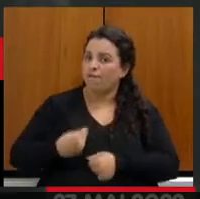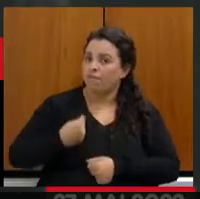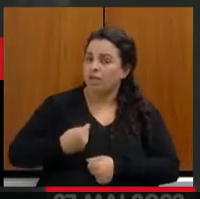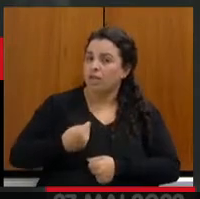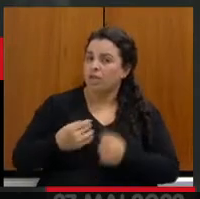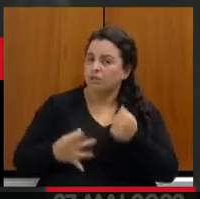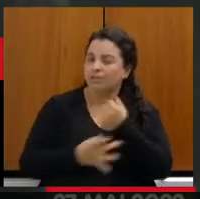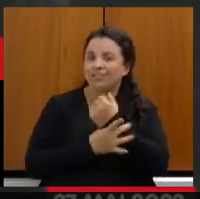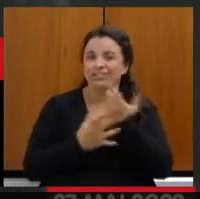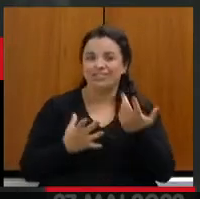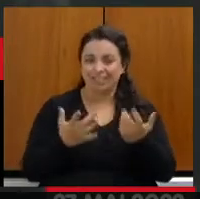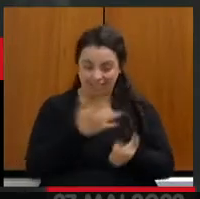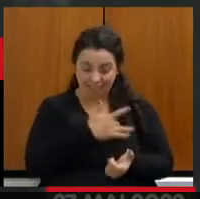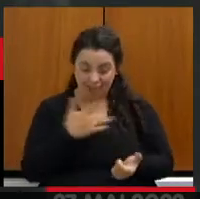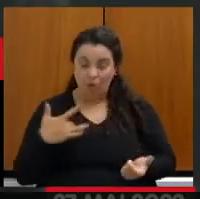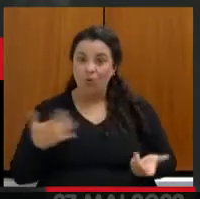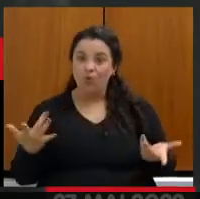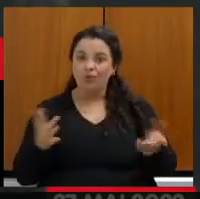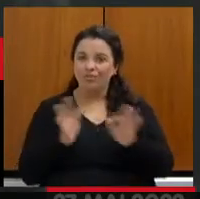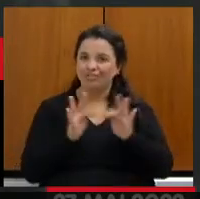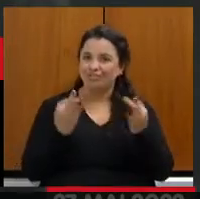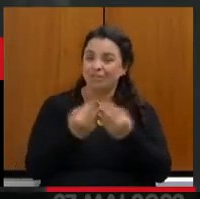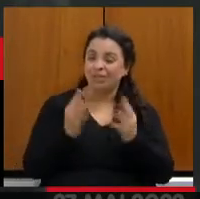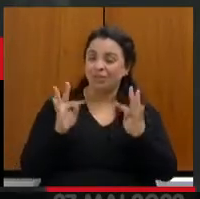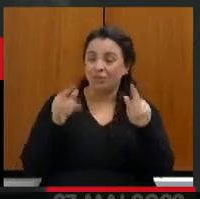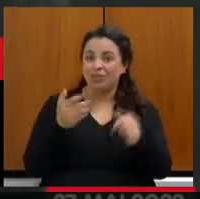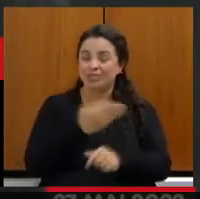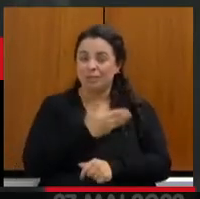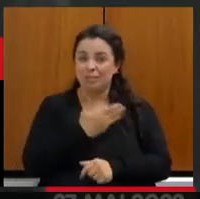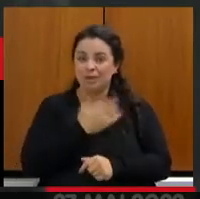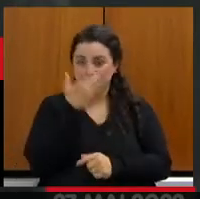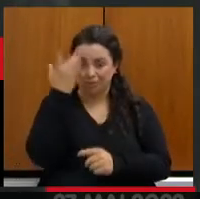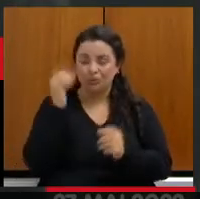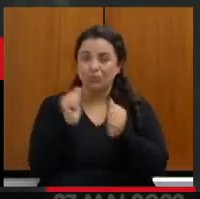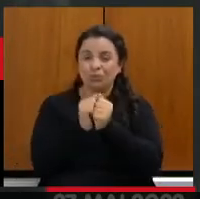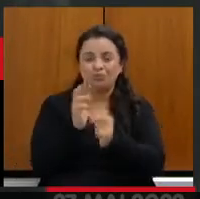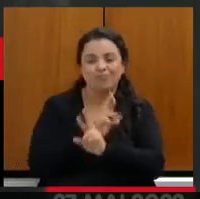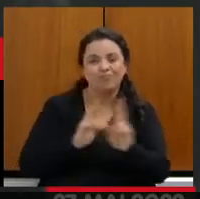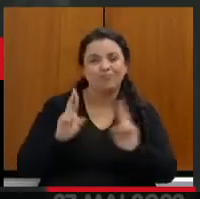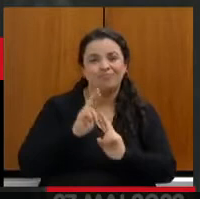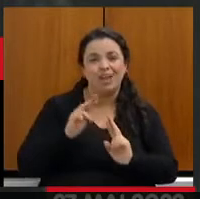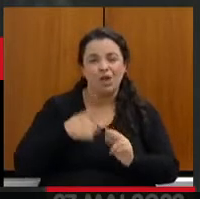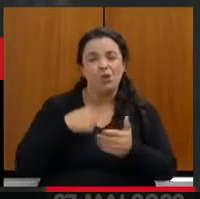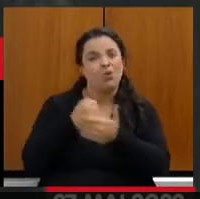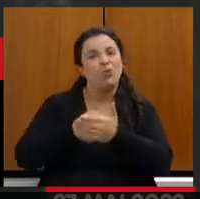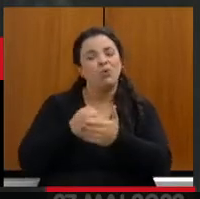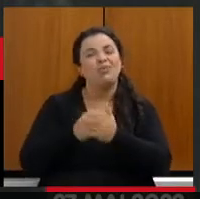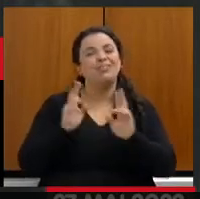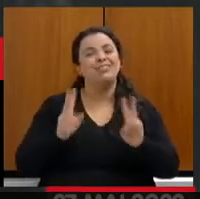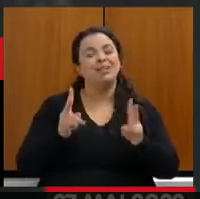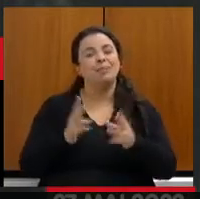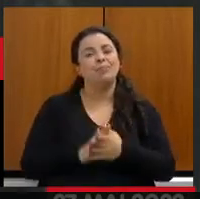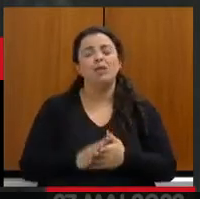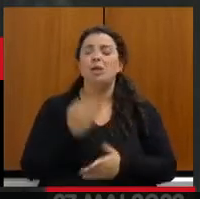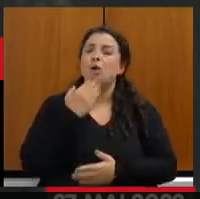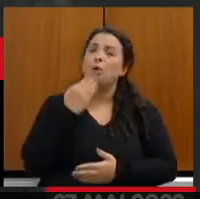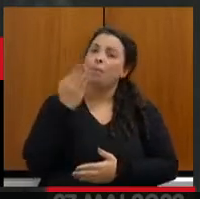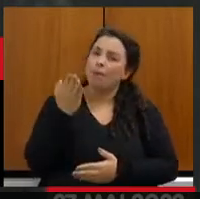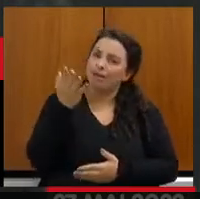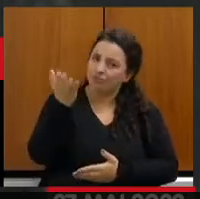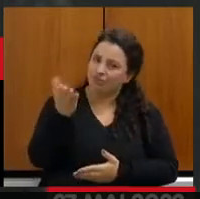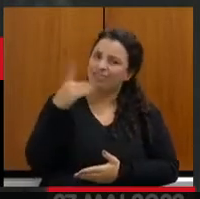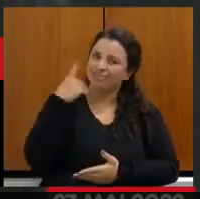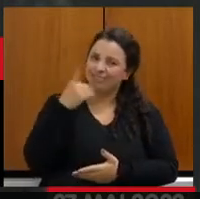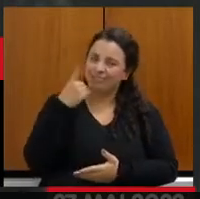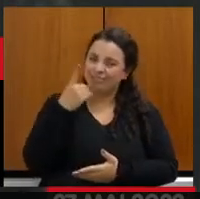família por todos meus amigos todas as pessoas que me cercam bom então eu quero pedir aos deputados que